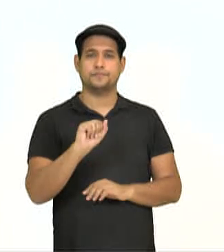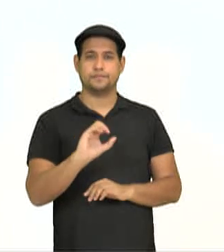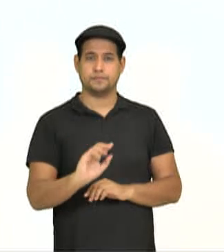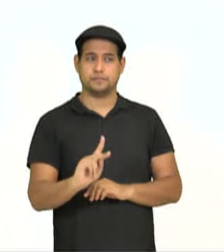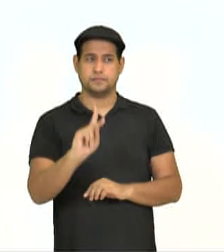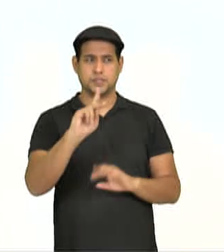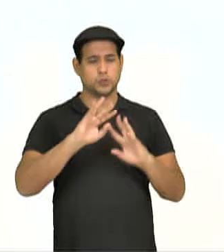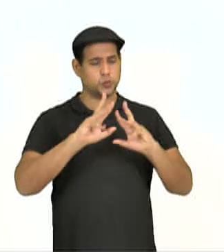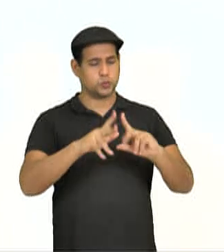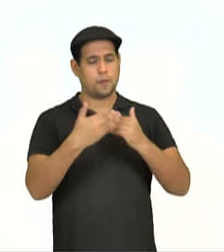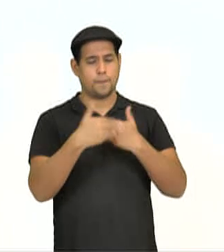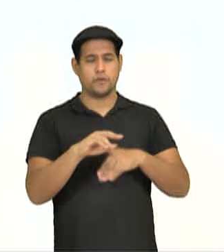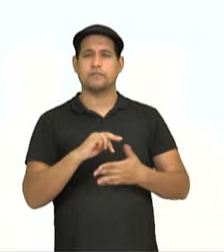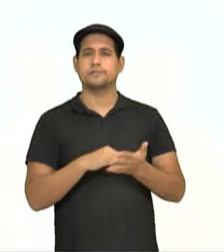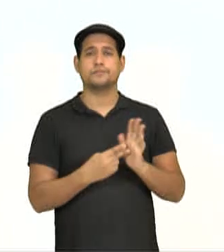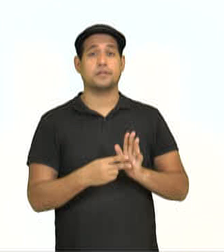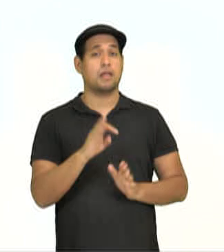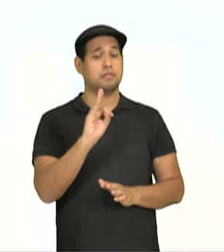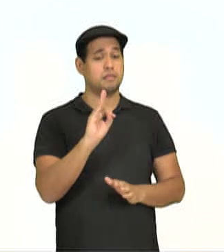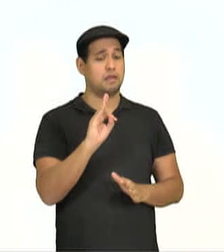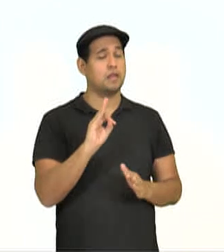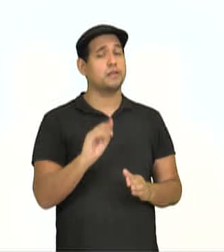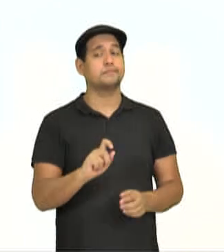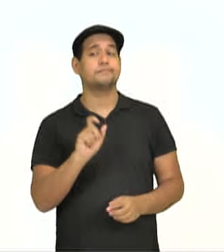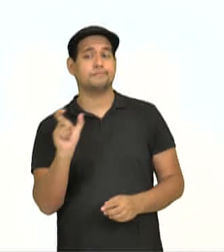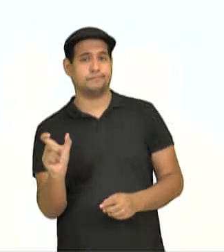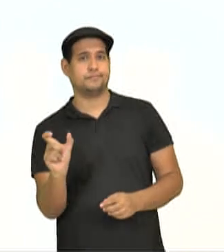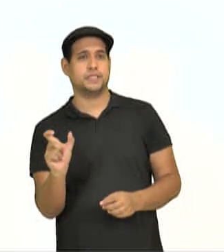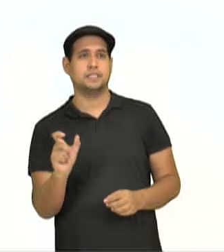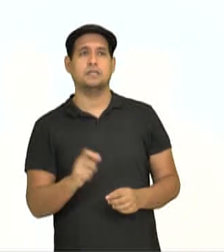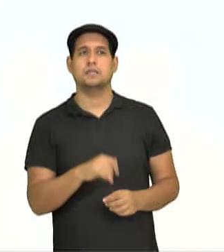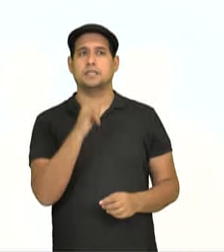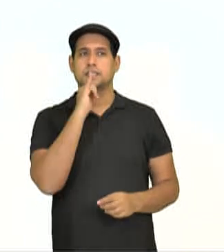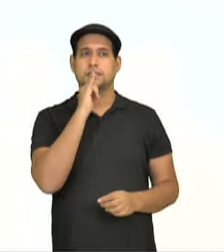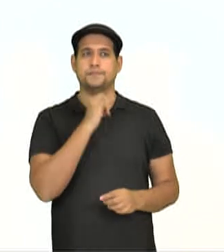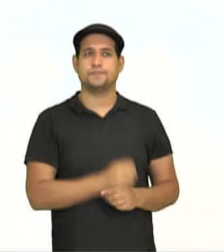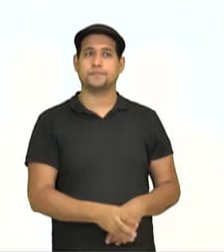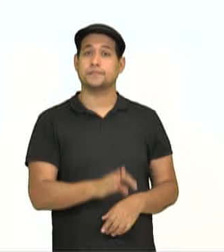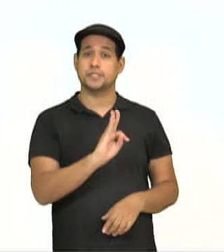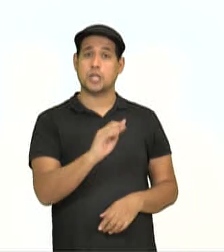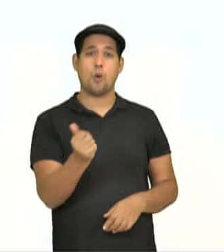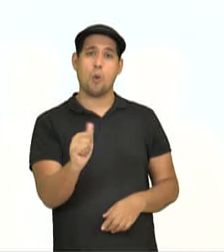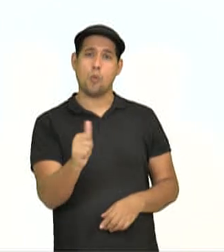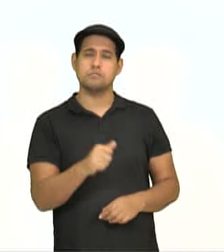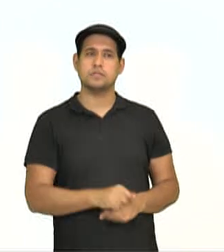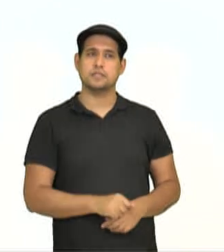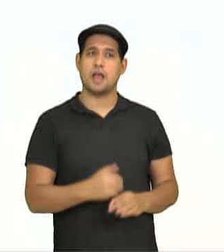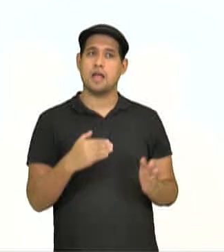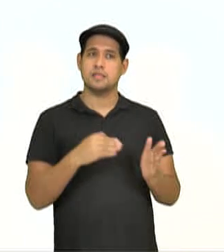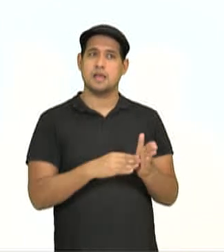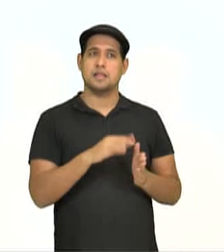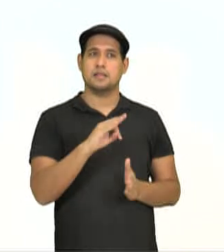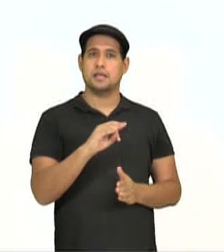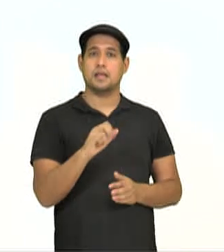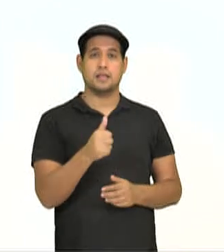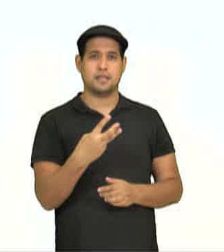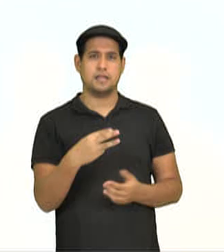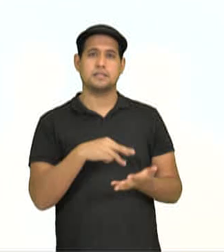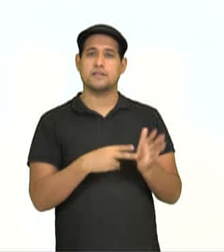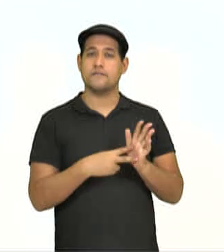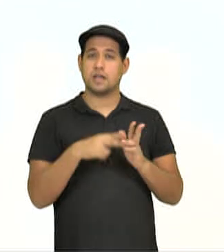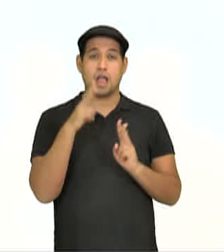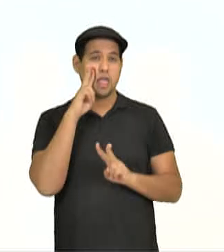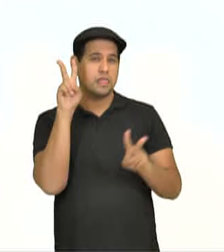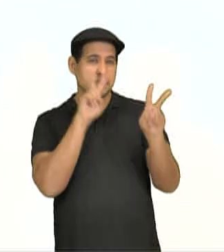Então todas essas provas a gente vai ser T alguma coisa. Então, aqui no caso, T11 a T13, deficiências